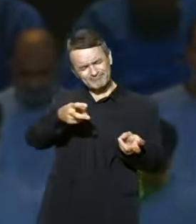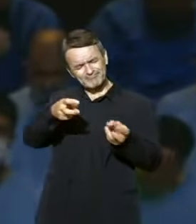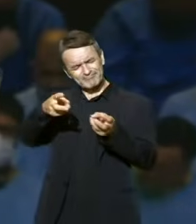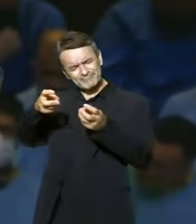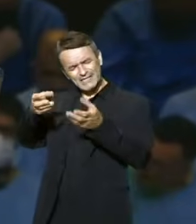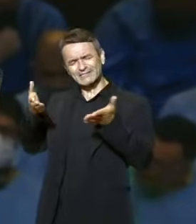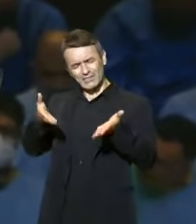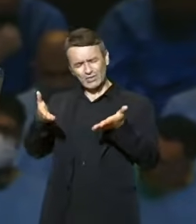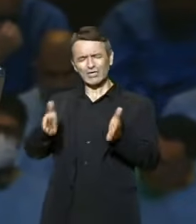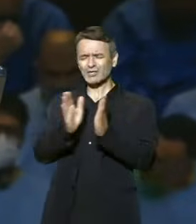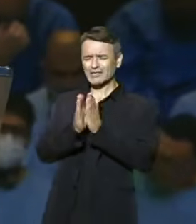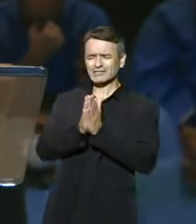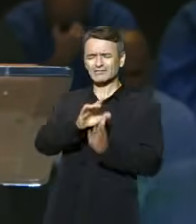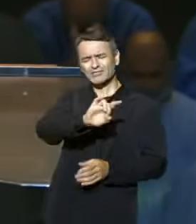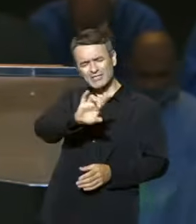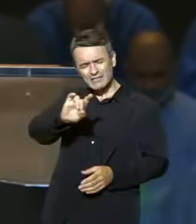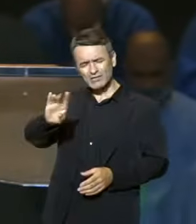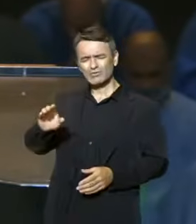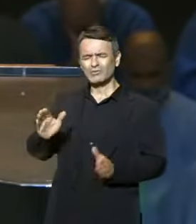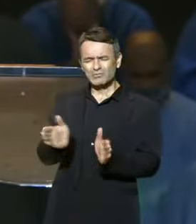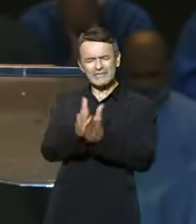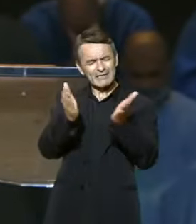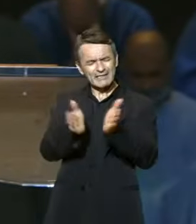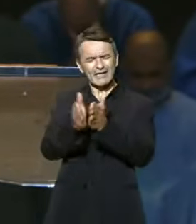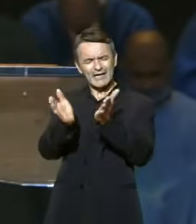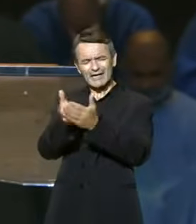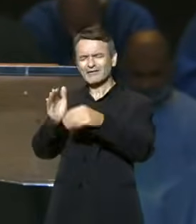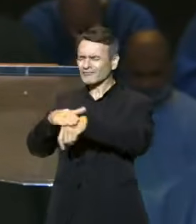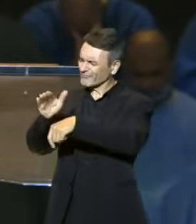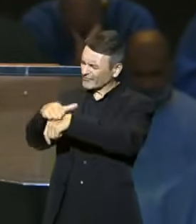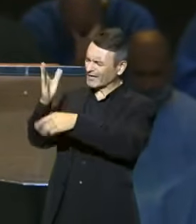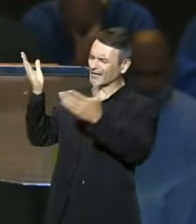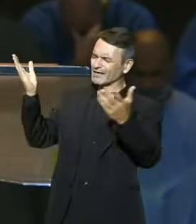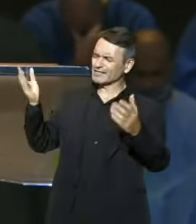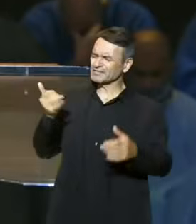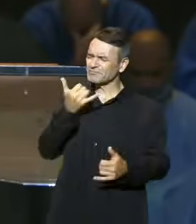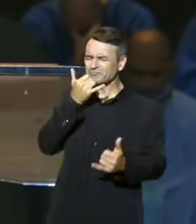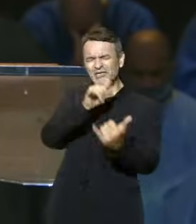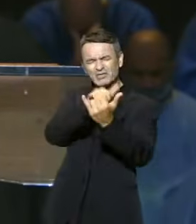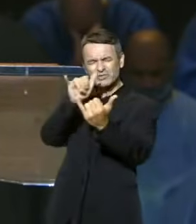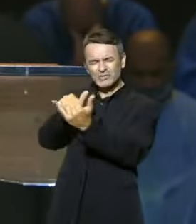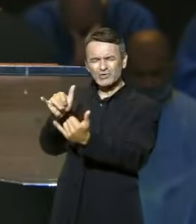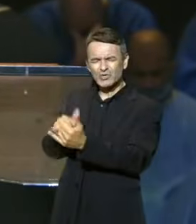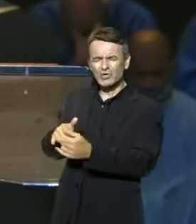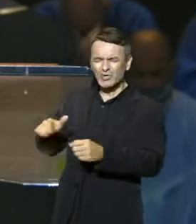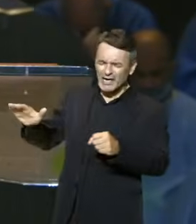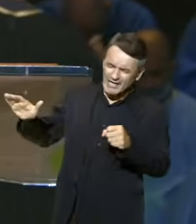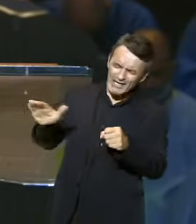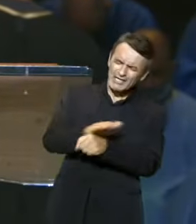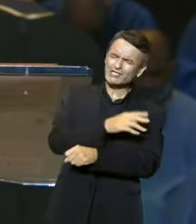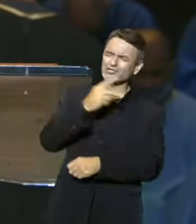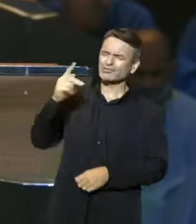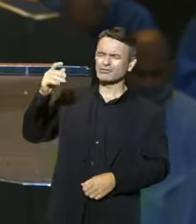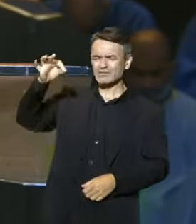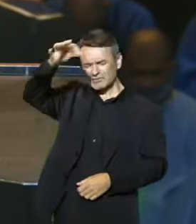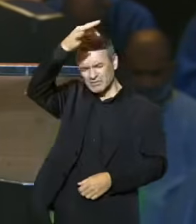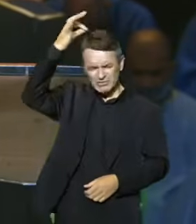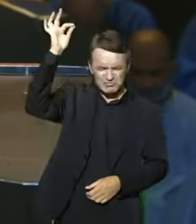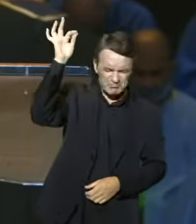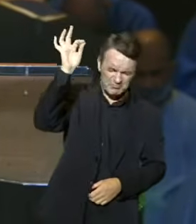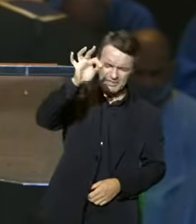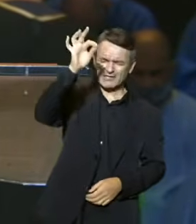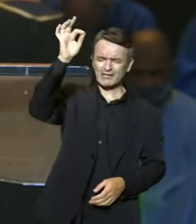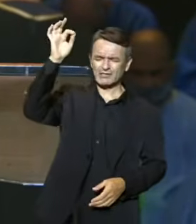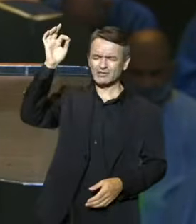e faz um milagre. Deus, perdoa pecado, enche com teu espírito, traz libertação, traz